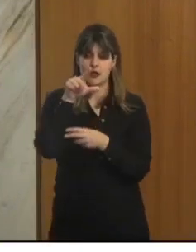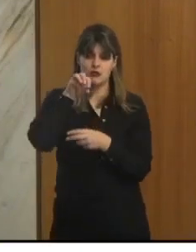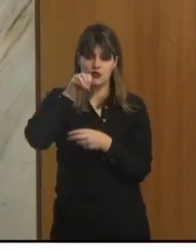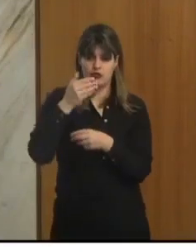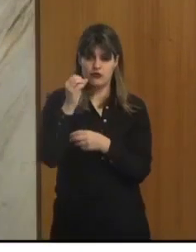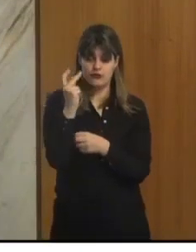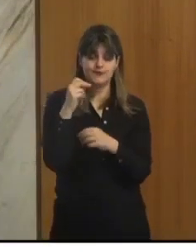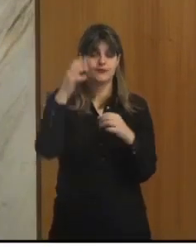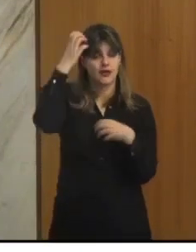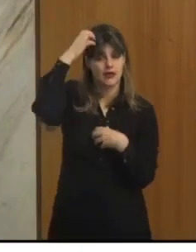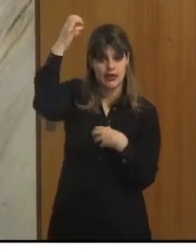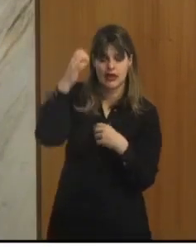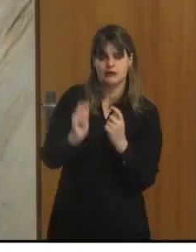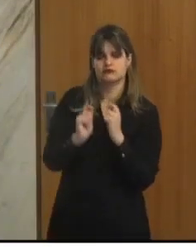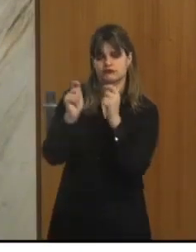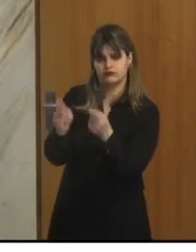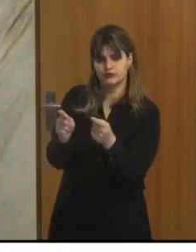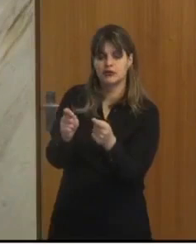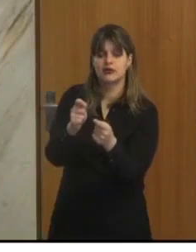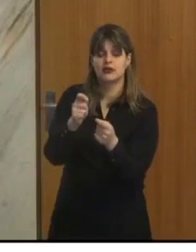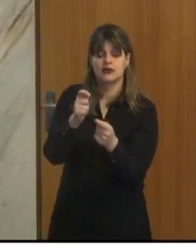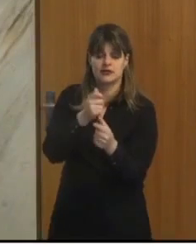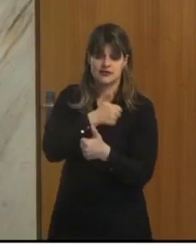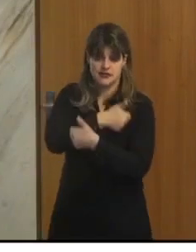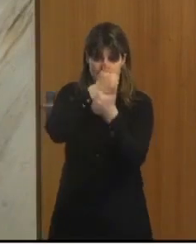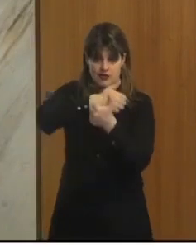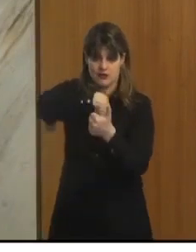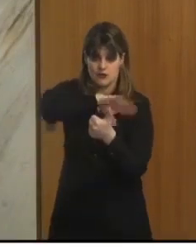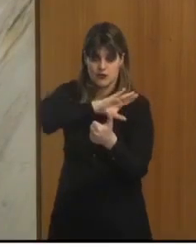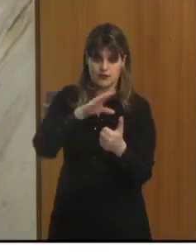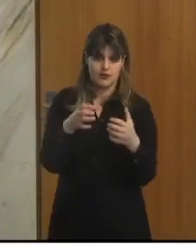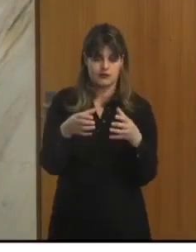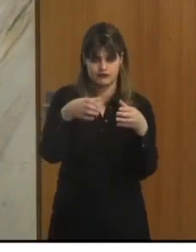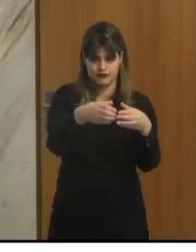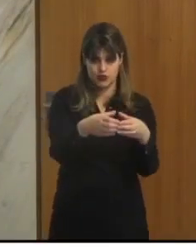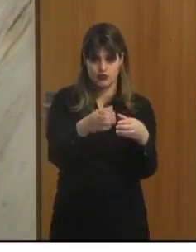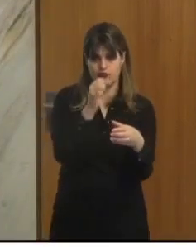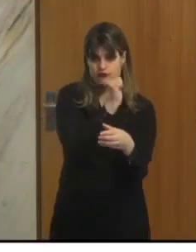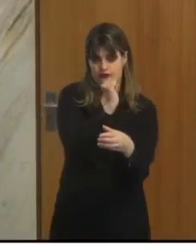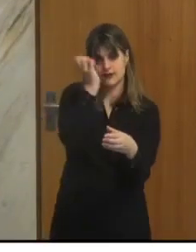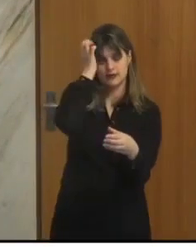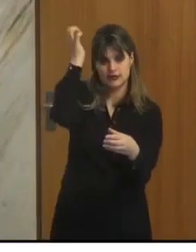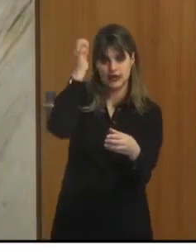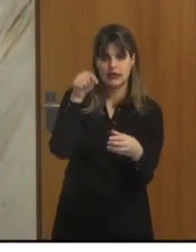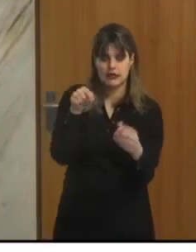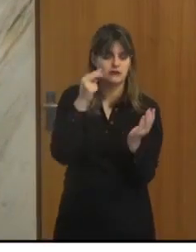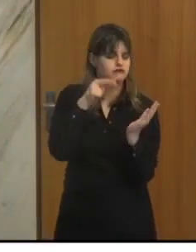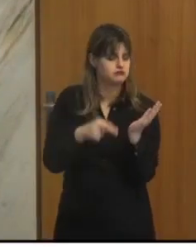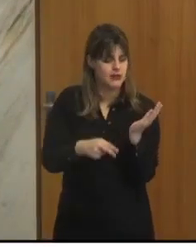1131, Afonso Henriques cedia a sua corte na cidade de Coimbra e cada vez mais se sente, a partir da leitura,